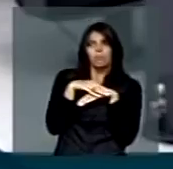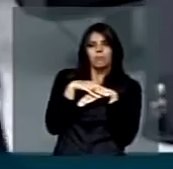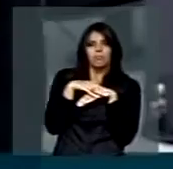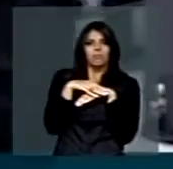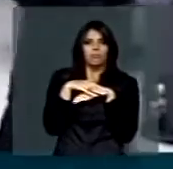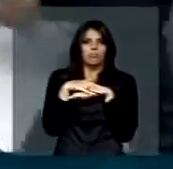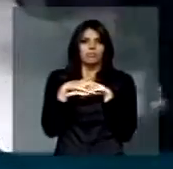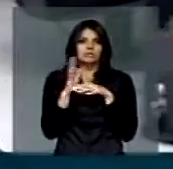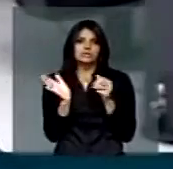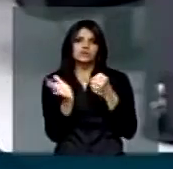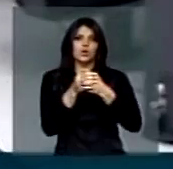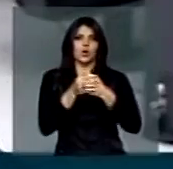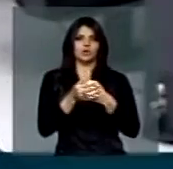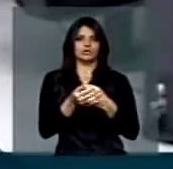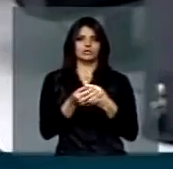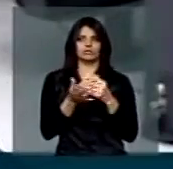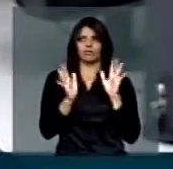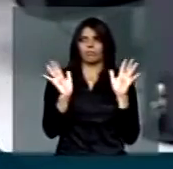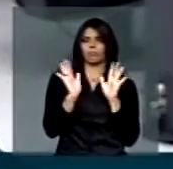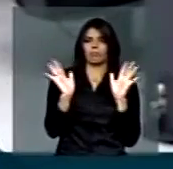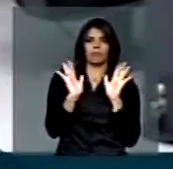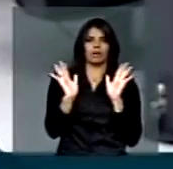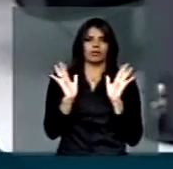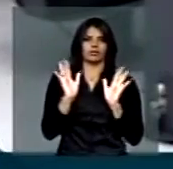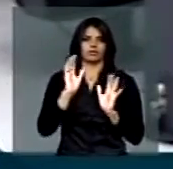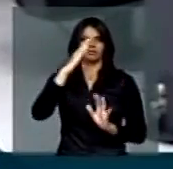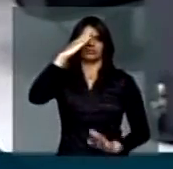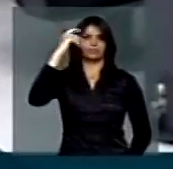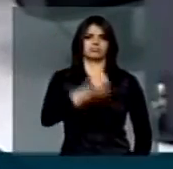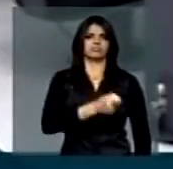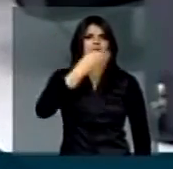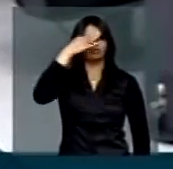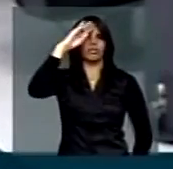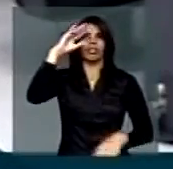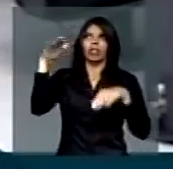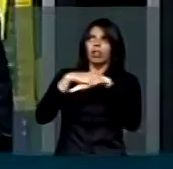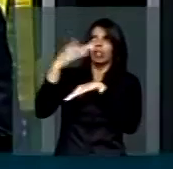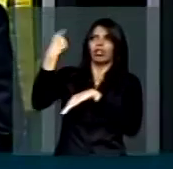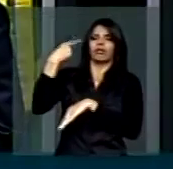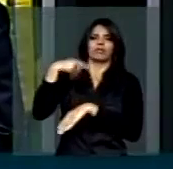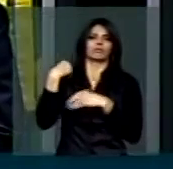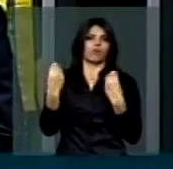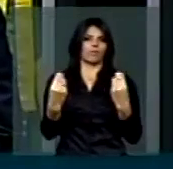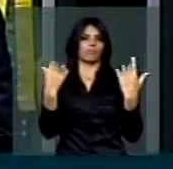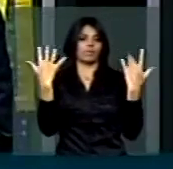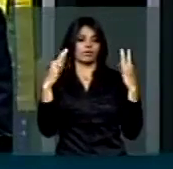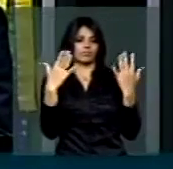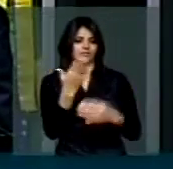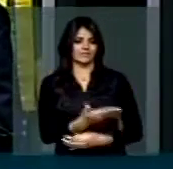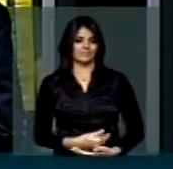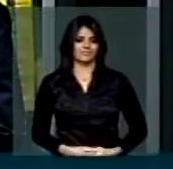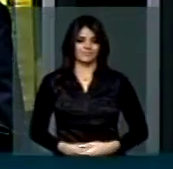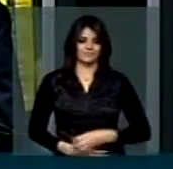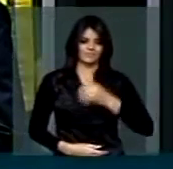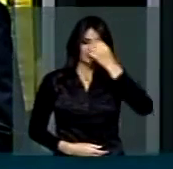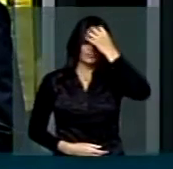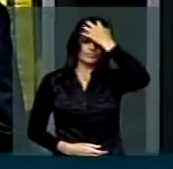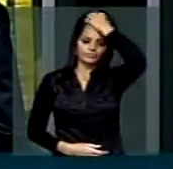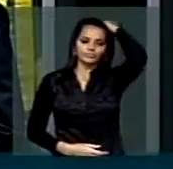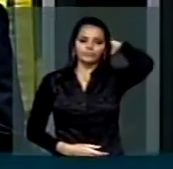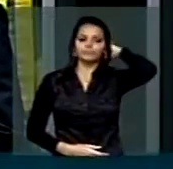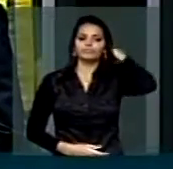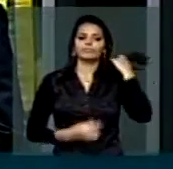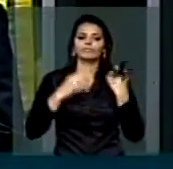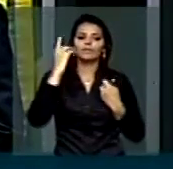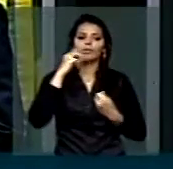né? Se subjuga a um regime ditatorial como Cuba. Parabéns a Vossa Excelência. Obrigado, deputado Magris. Não, deputado. Eu quero, deputado